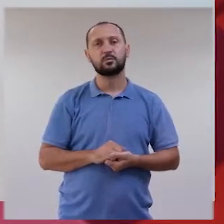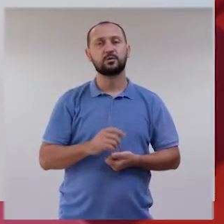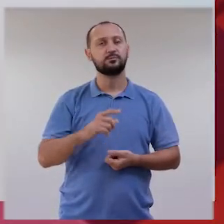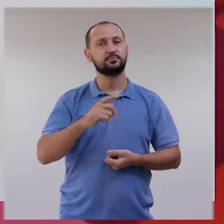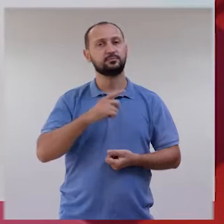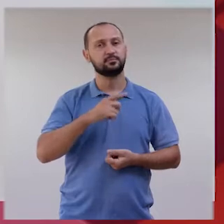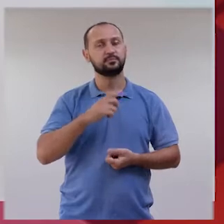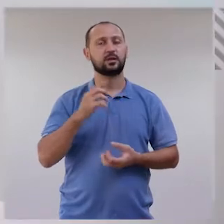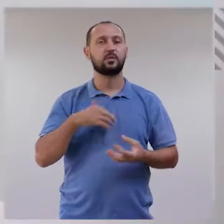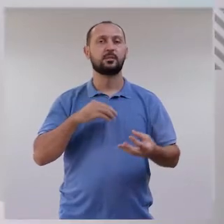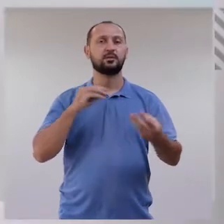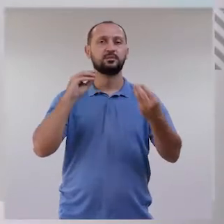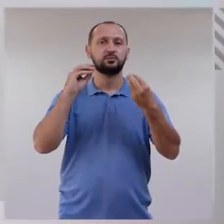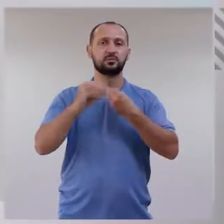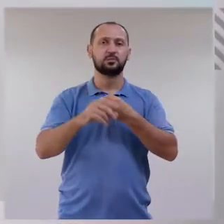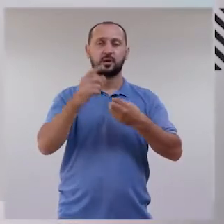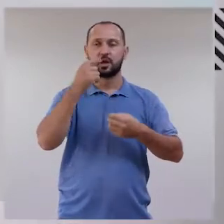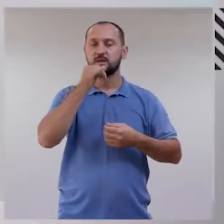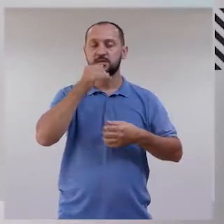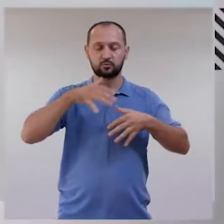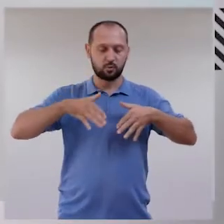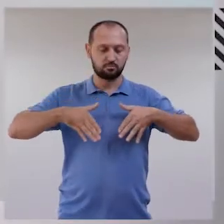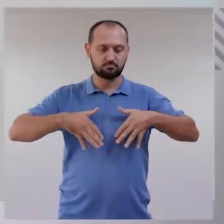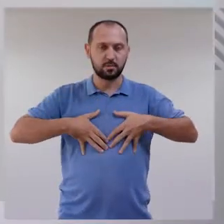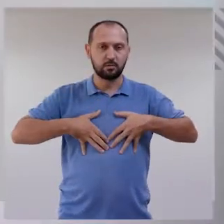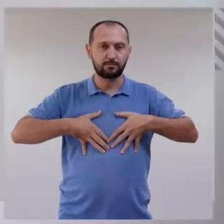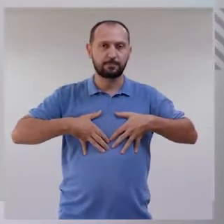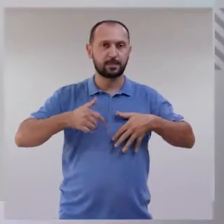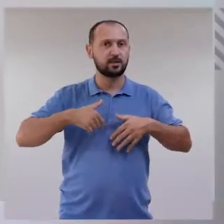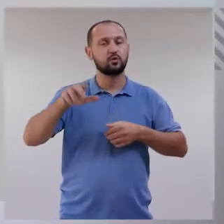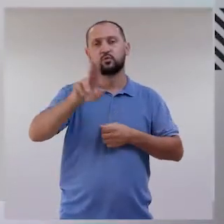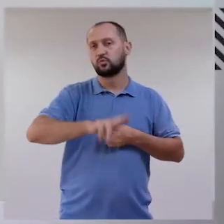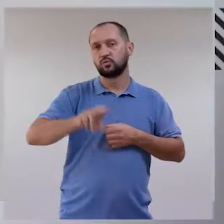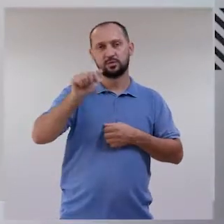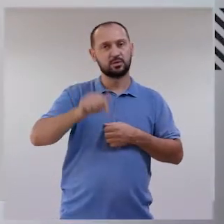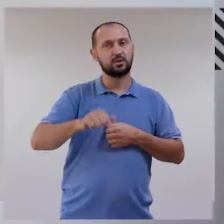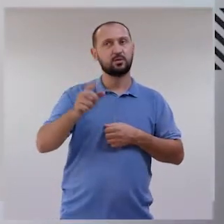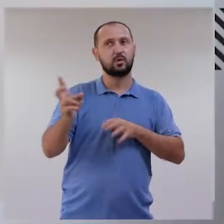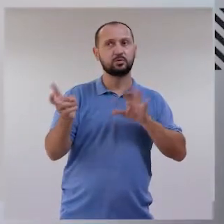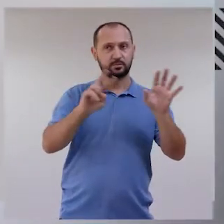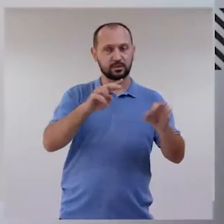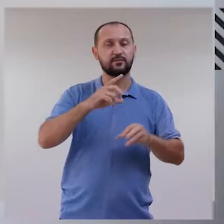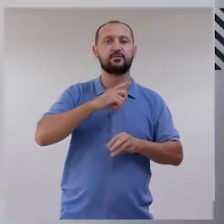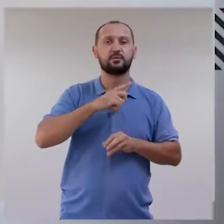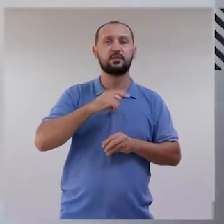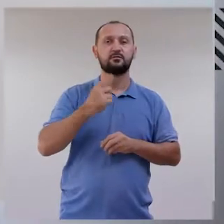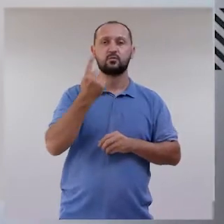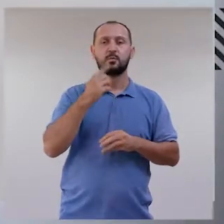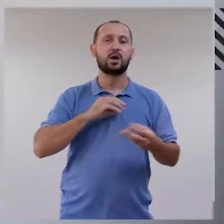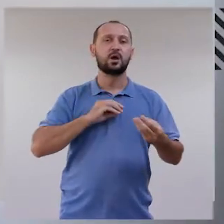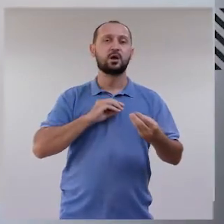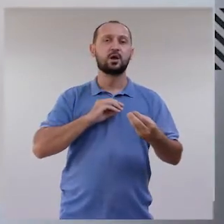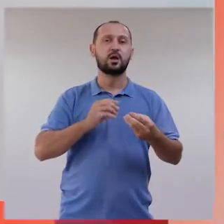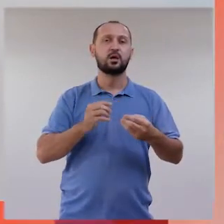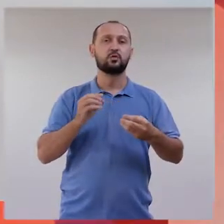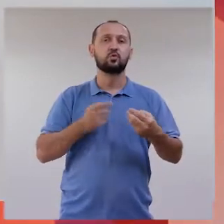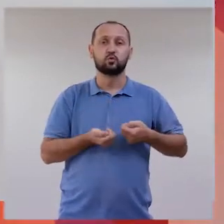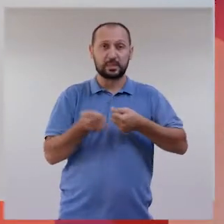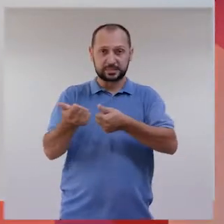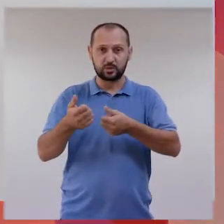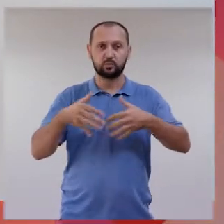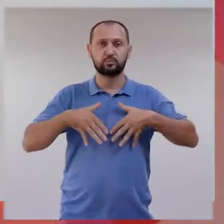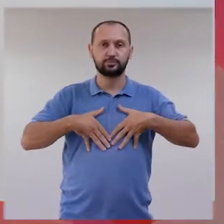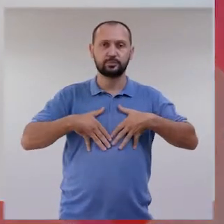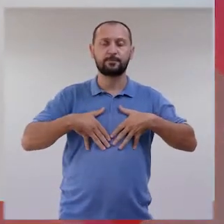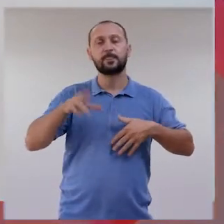dizer assim, uma doação, que a gente, por exemplo, um pulmão, que nós não utilizamos aqui, como a gente teve a semana passada, uma doação de pulmão,